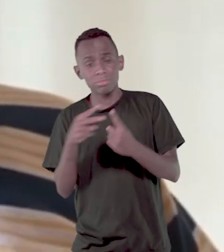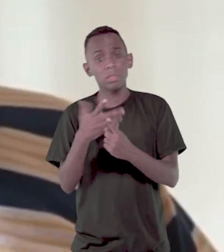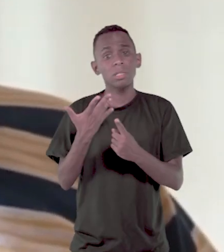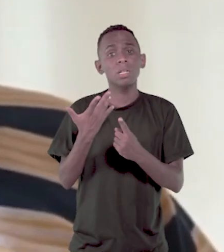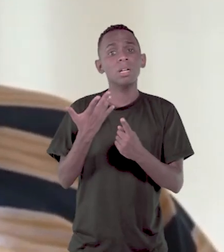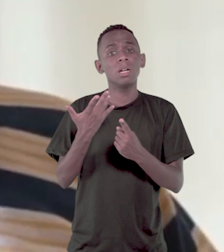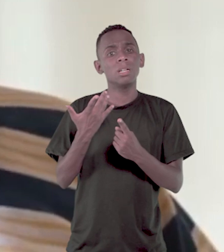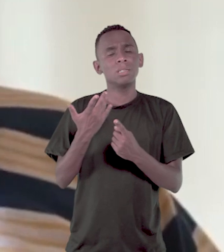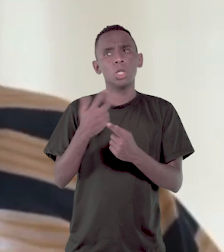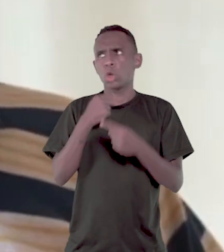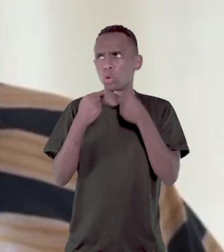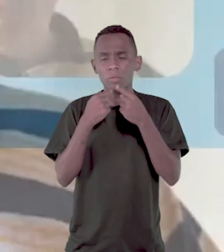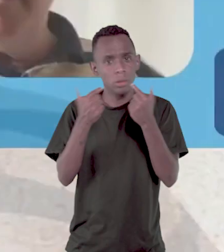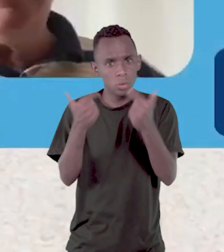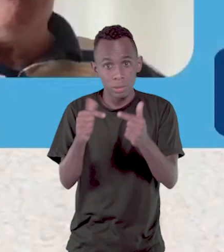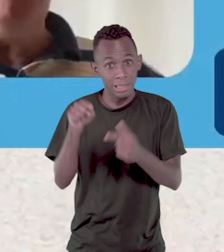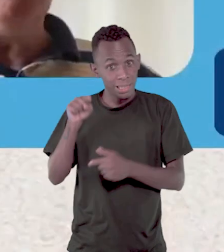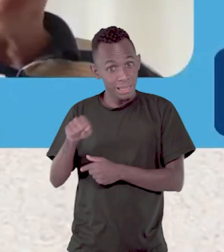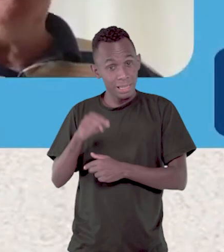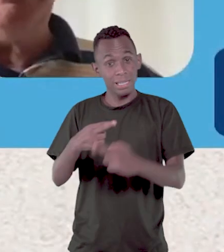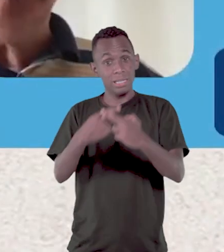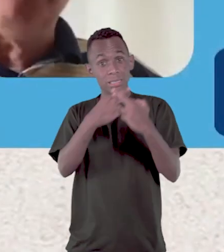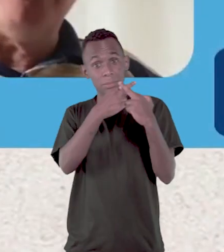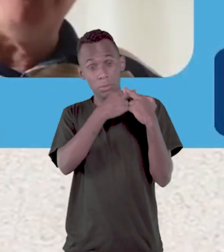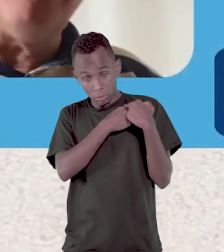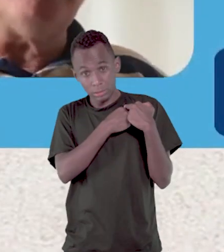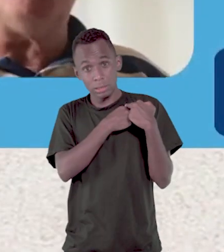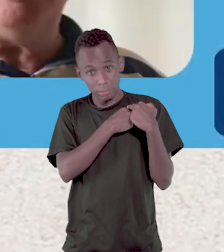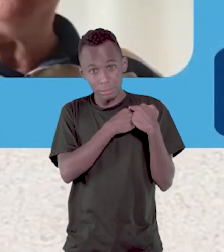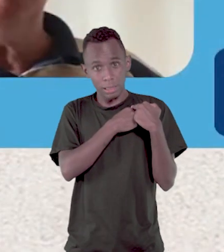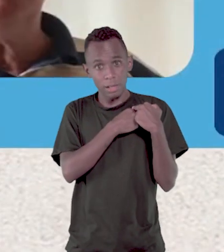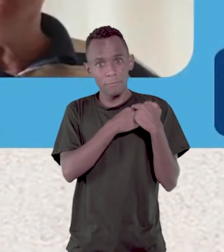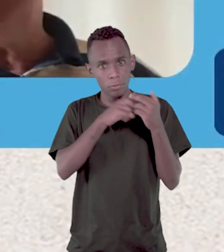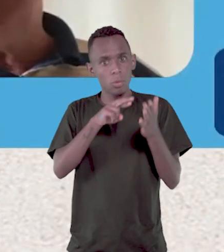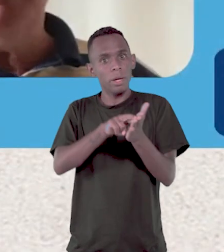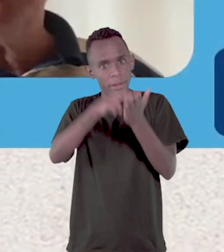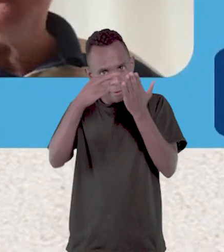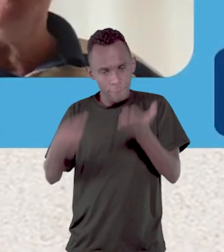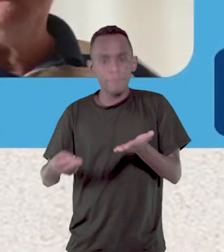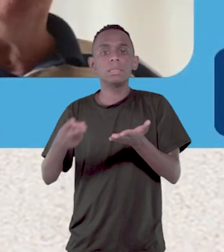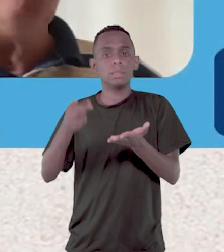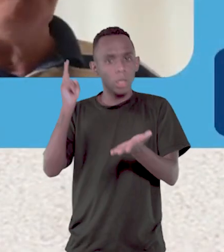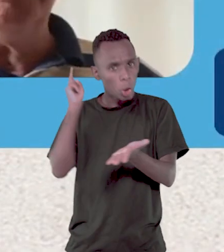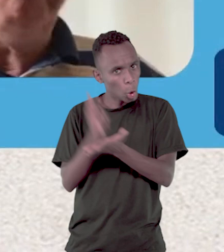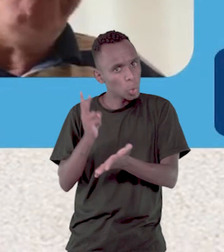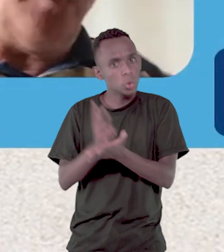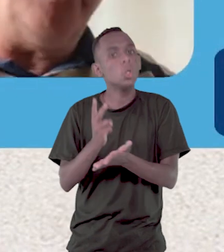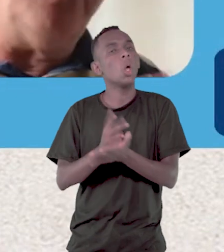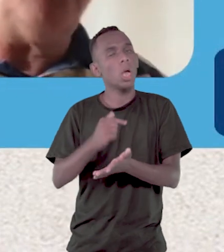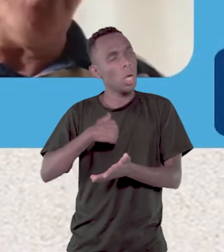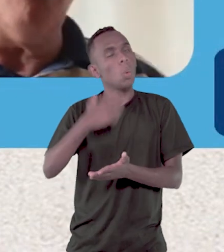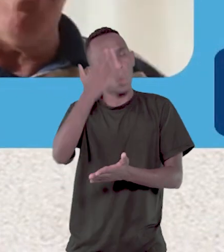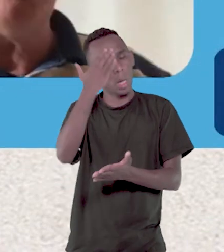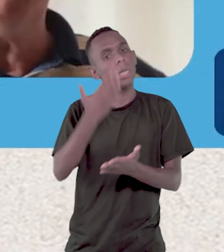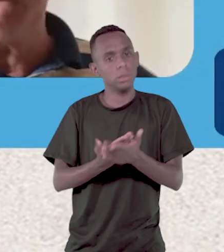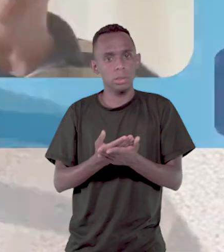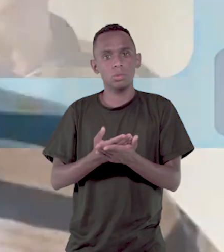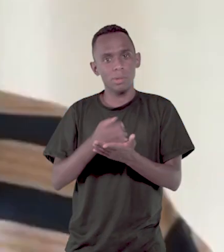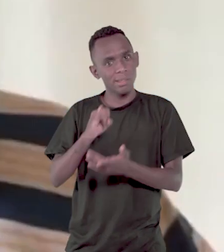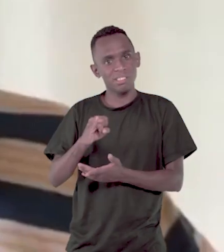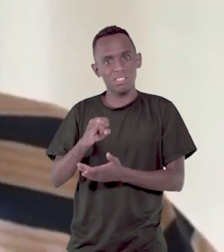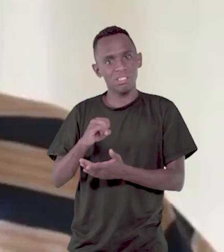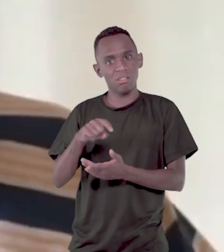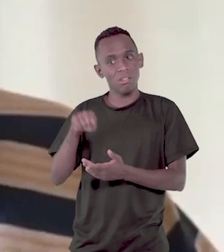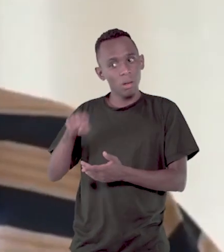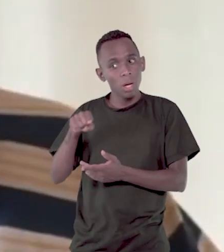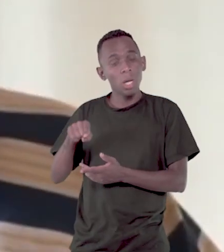porque ele, sem dúvida alguma, se não fosse ele, provavelmente a Revista Verde não existiria. Isso é, pelo menos, é o que eu acho, tá?